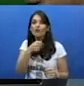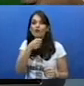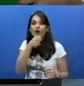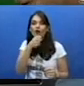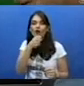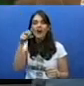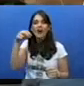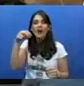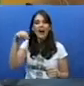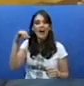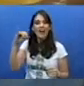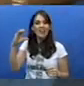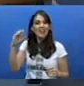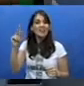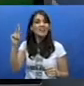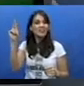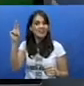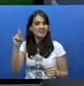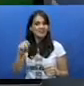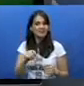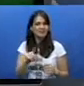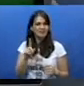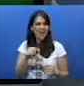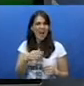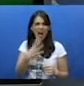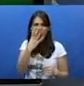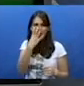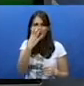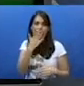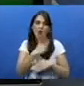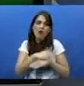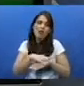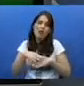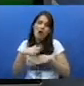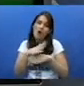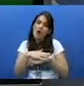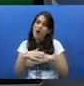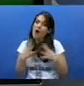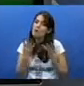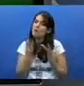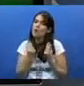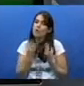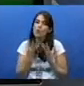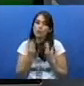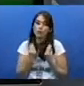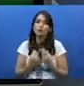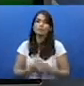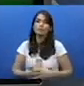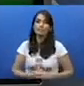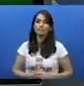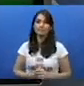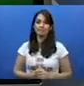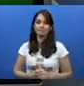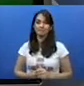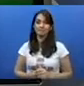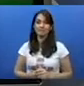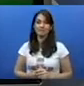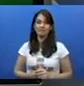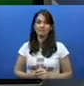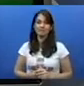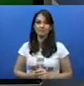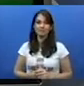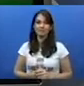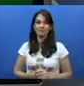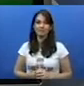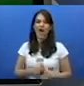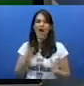Nick, ela era muito carinhosa. Ponto final, terminei este parágrafo. Agora o